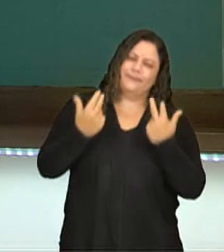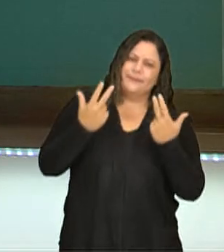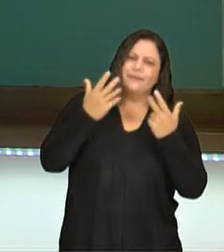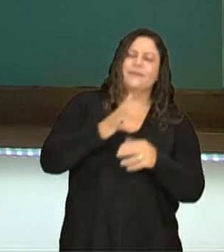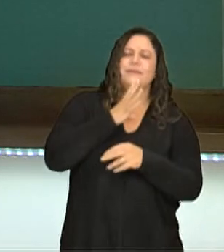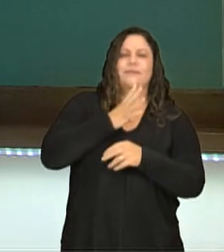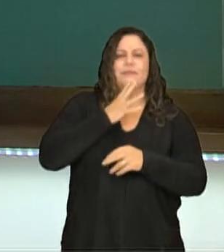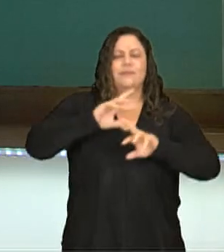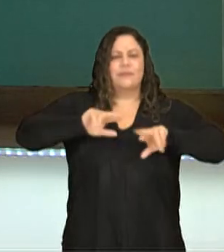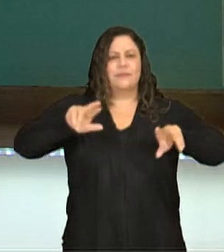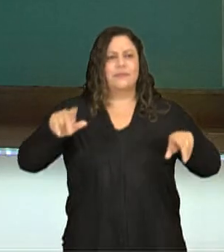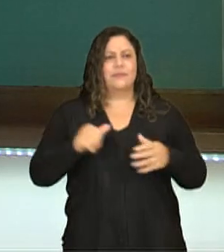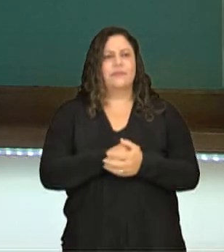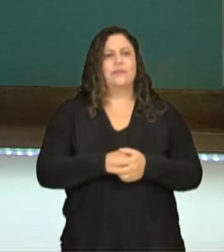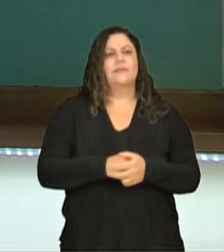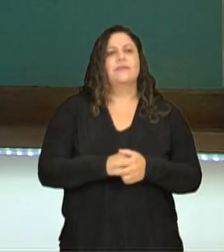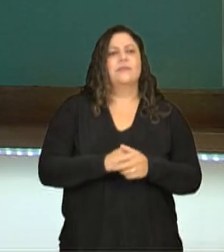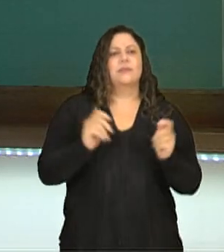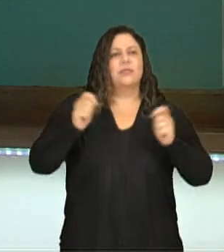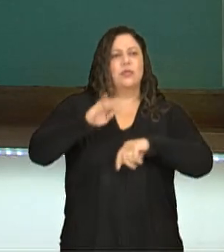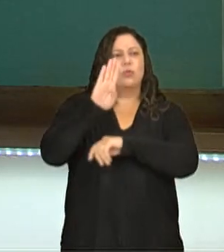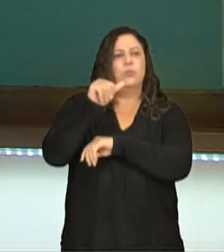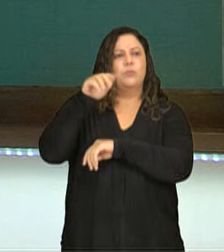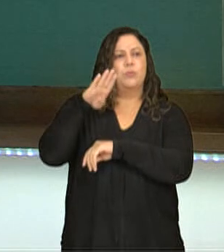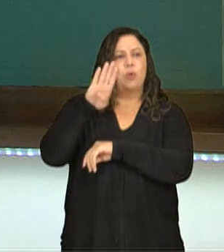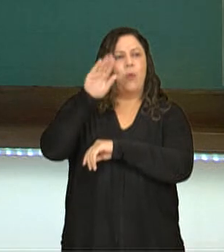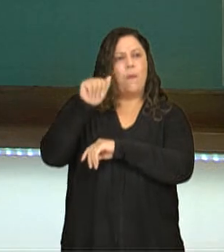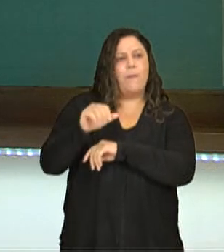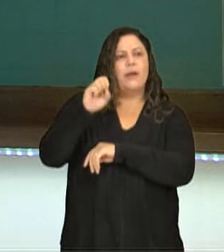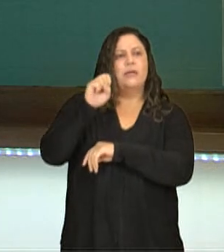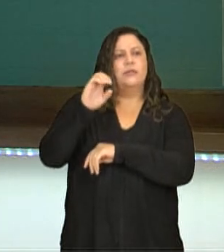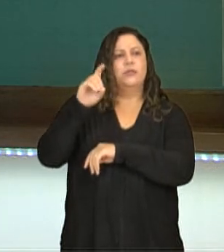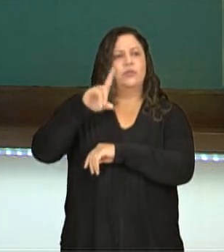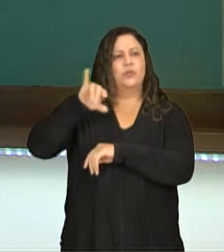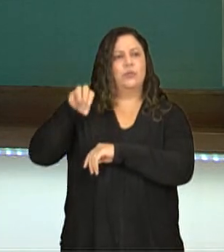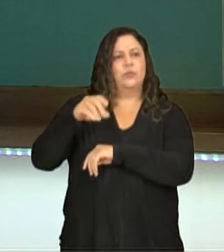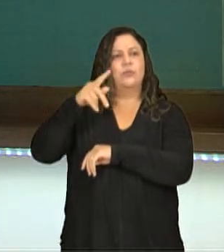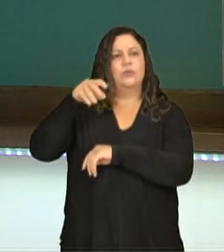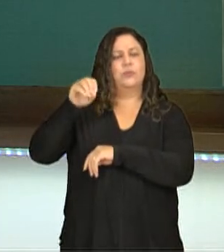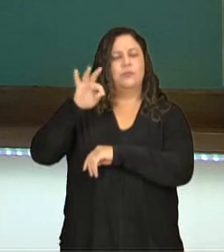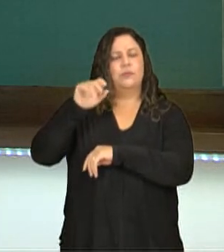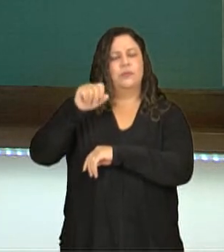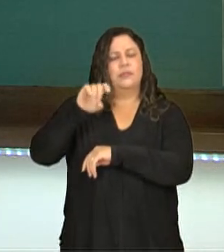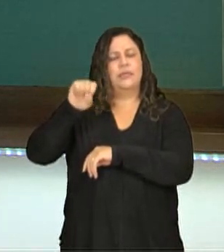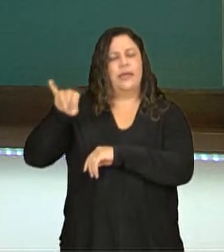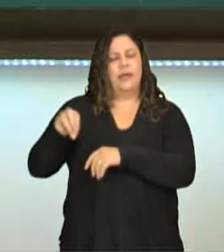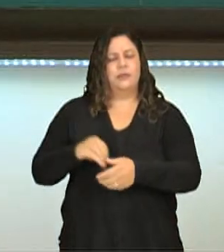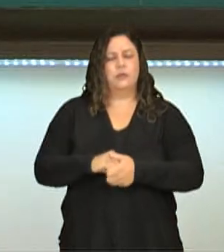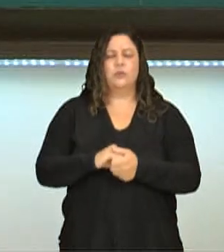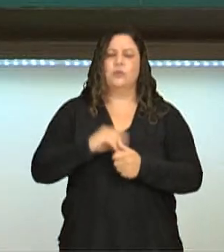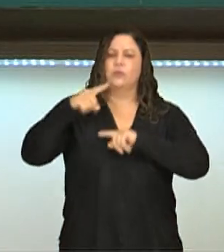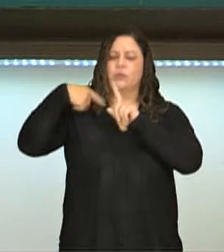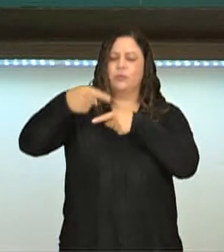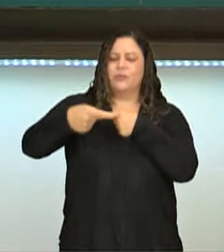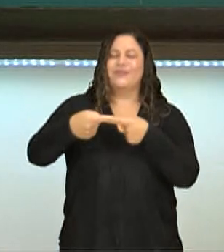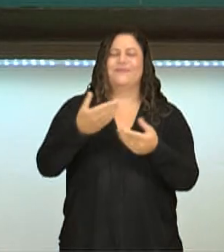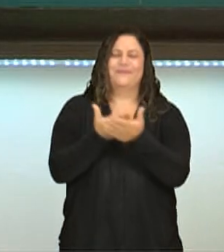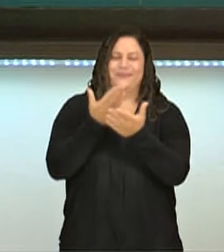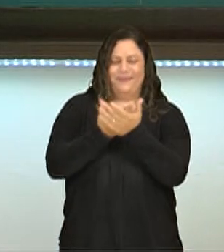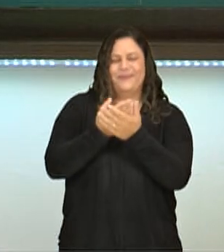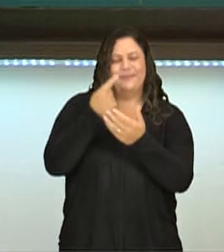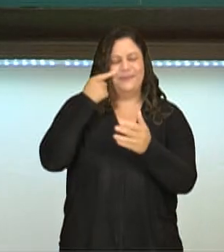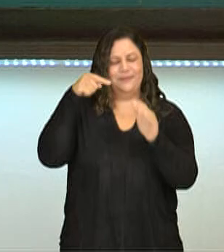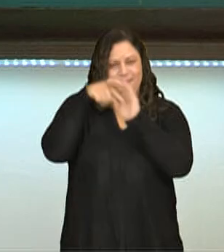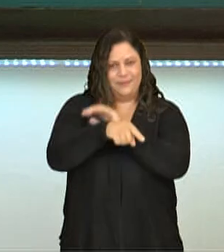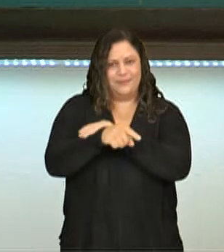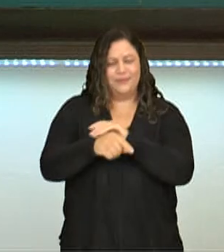um chamado bomba de sódio e potássio, que a gente vai ver especificamente ali um pouquinho mais para frente. Muito bem, pessoal.